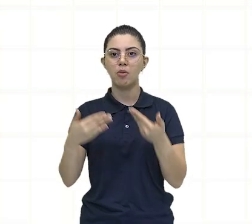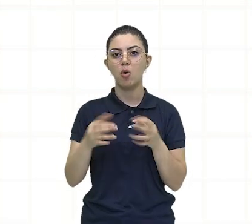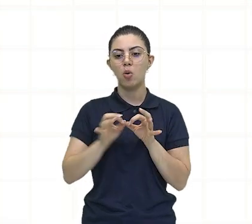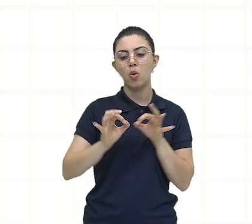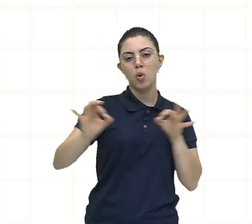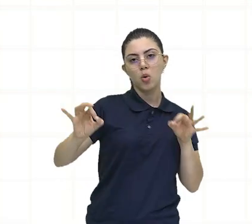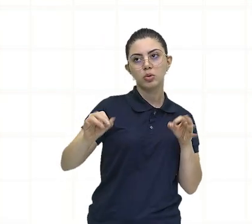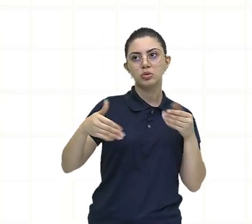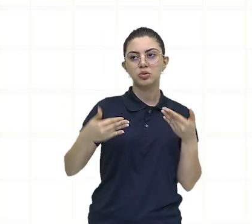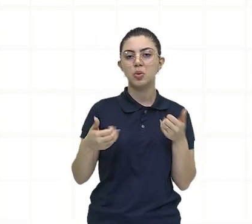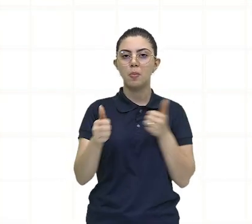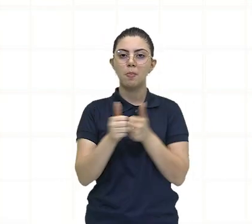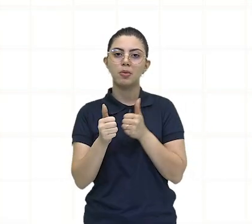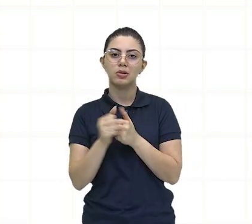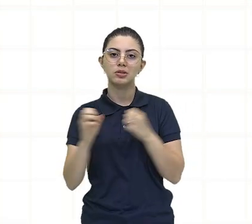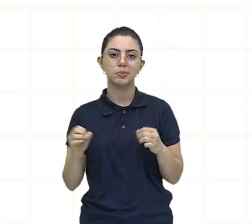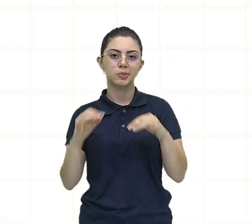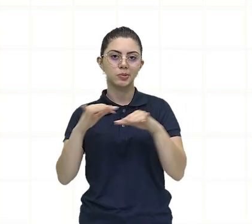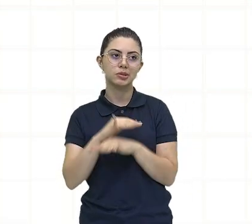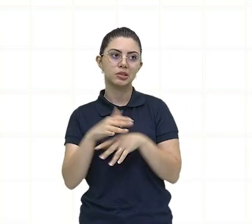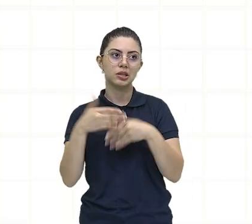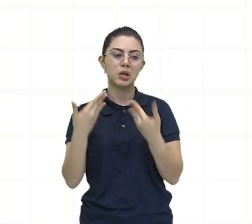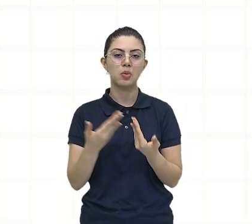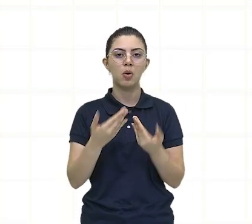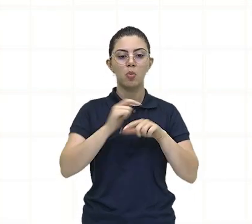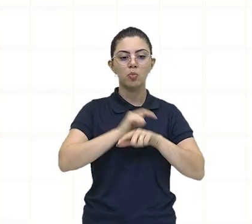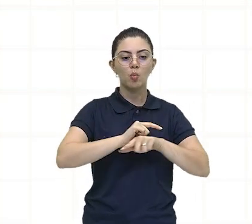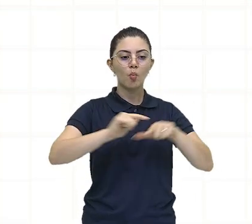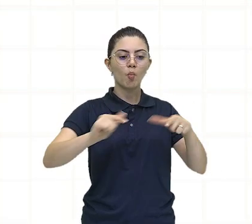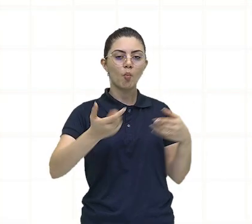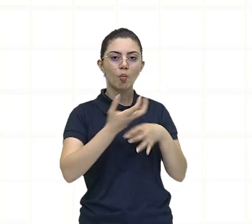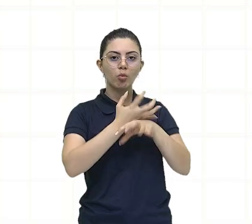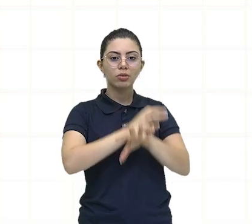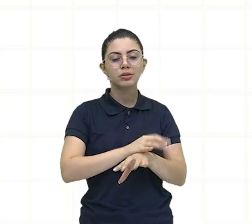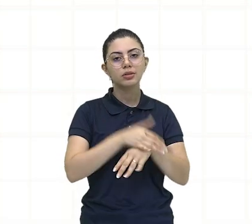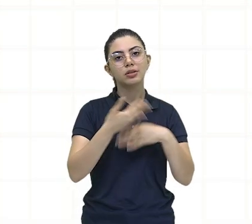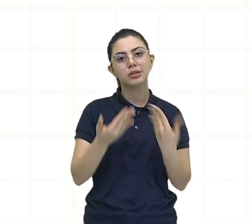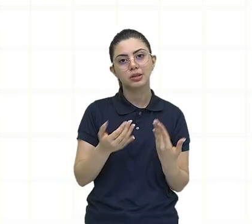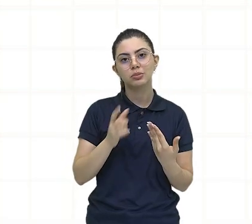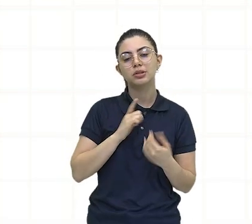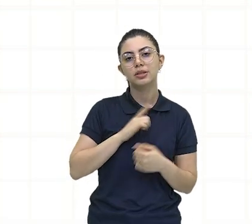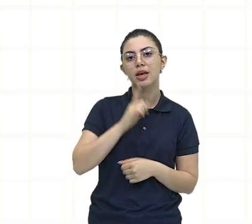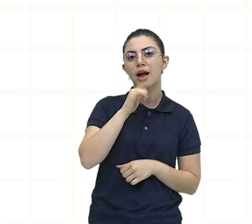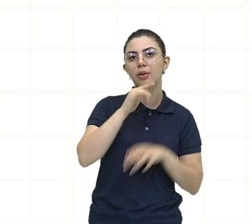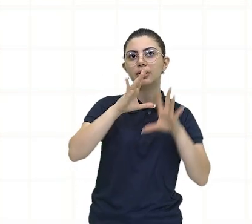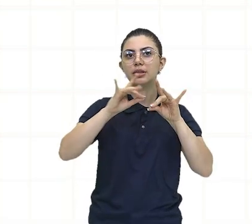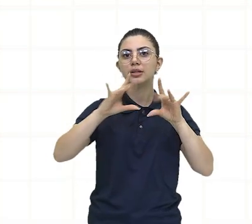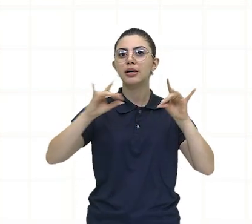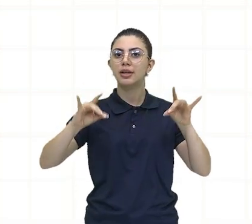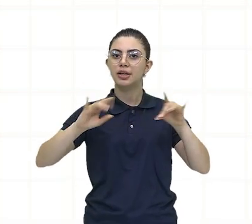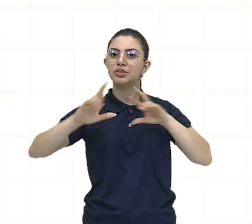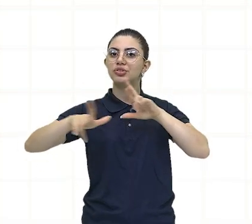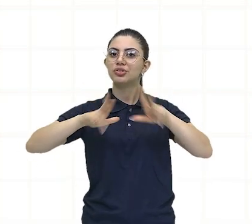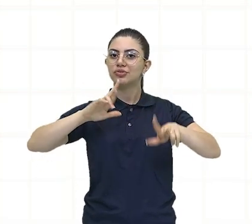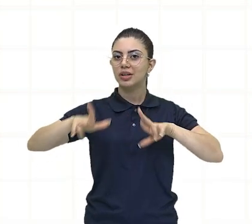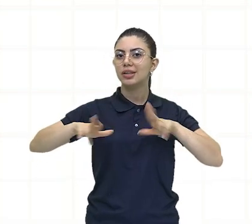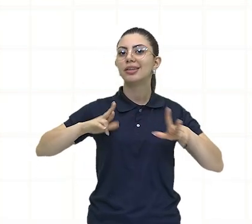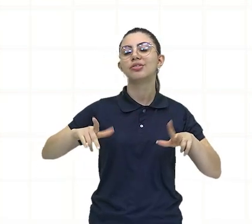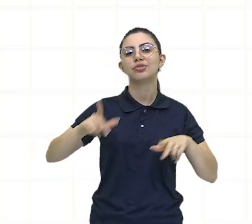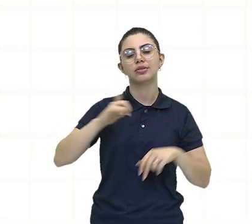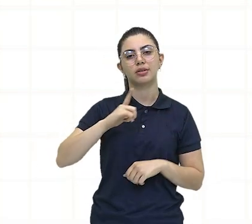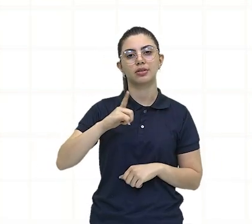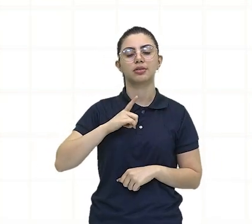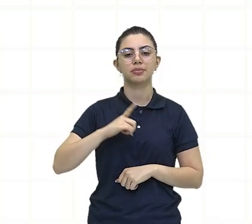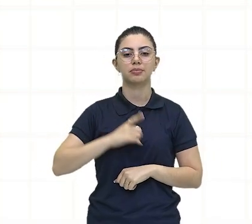ao mar, no meio de um deserto, ela vai ter uma quantidade de água. Essa quantidade de água da